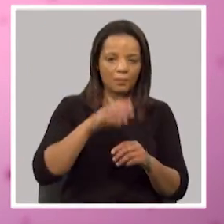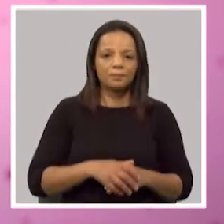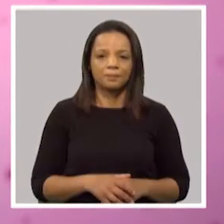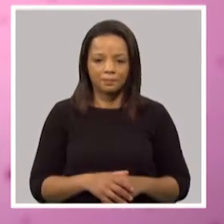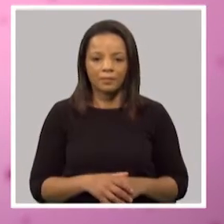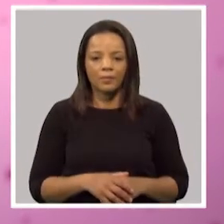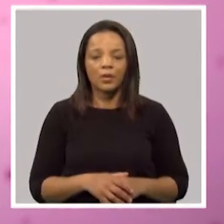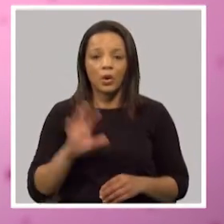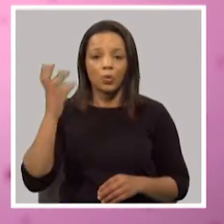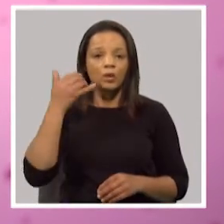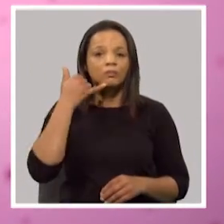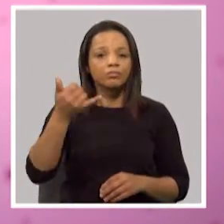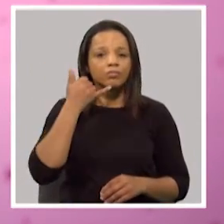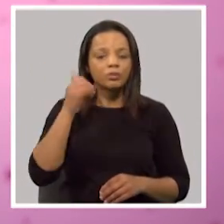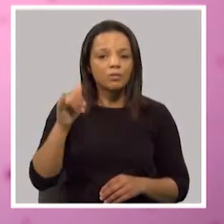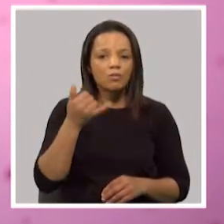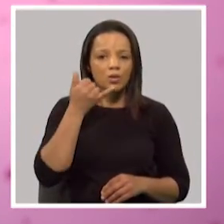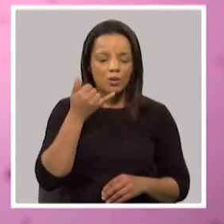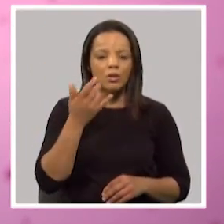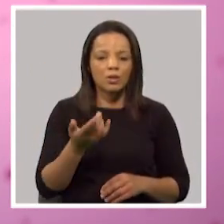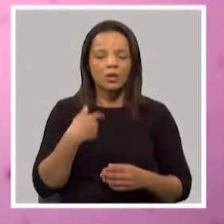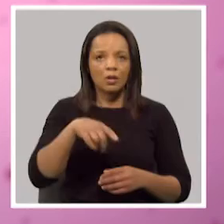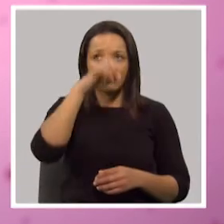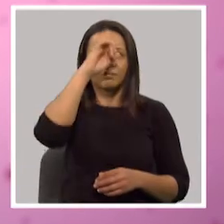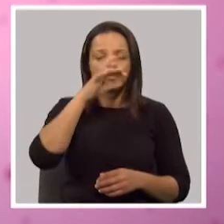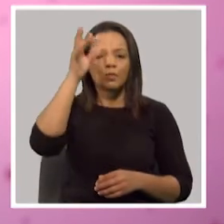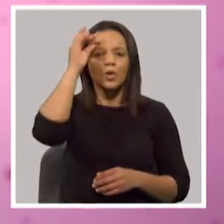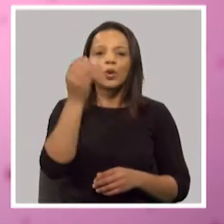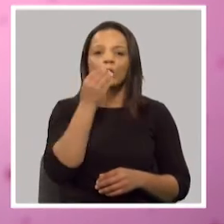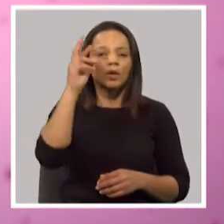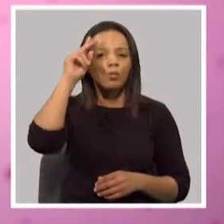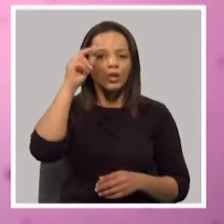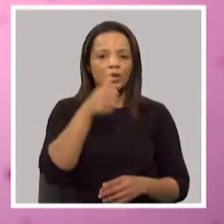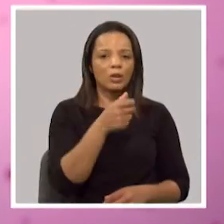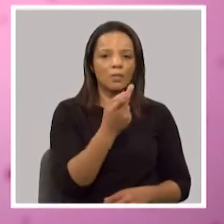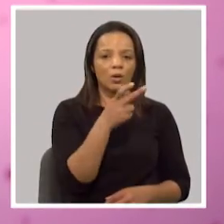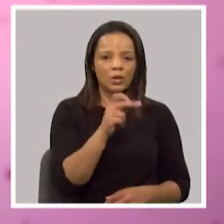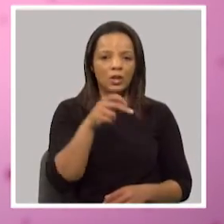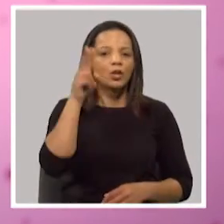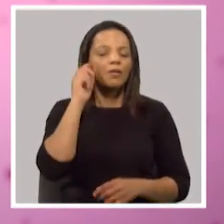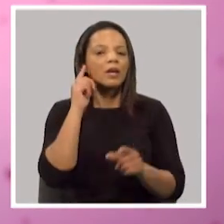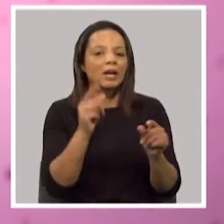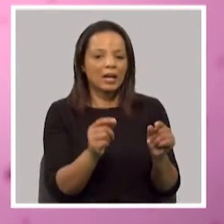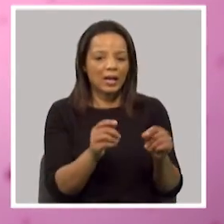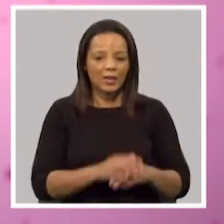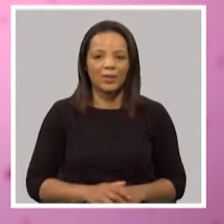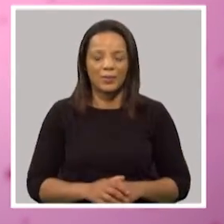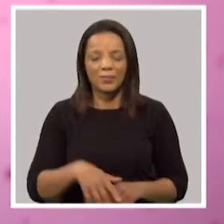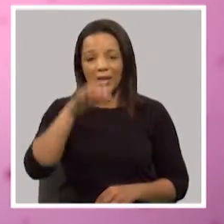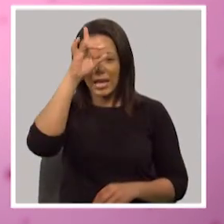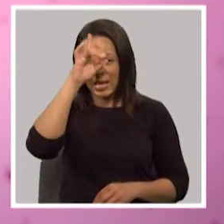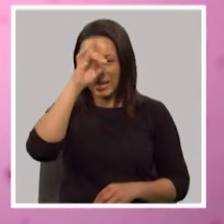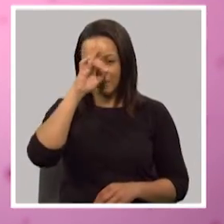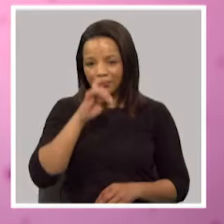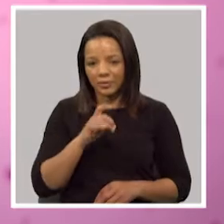Os chorões eram passados a ouvir quando o telefone toca. Tenho presente essas noites a comer bolachas de baunilha e a ouvir rádio. Esta é a memória